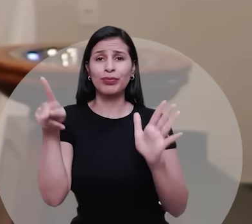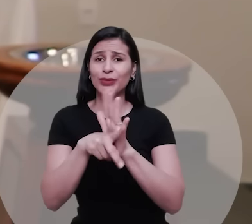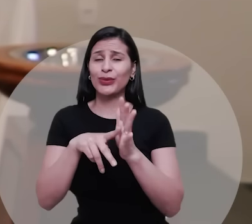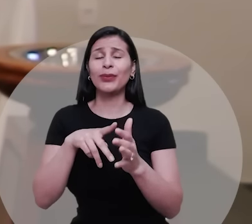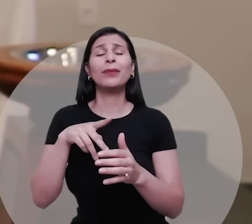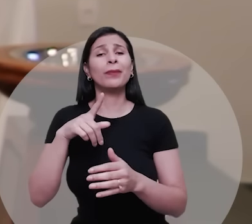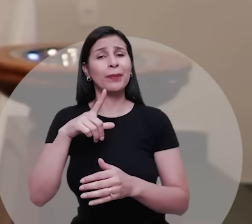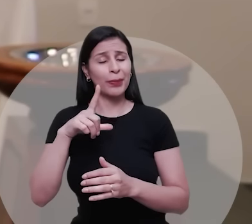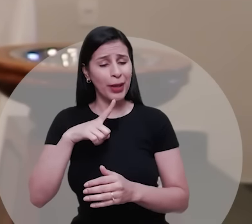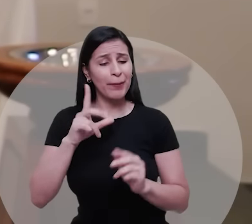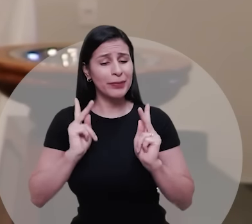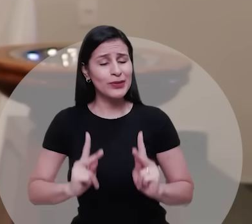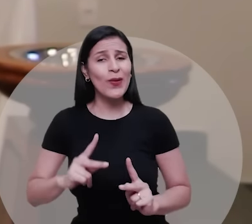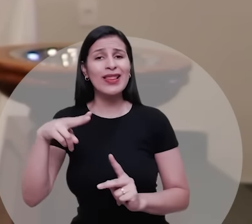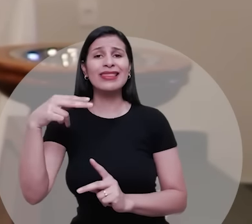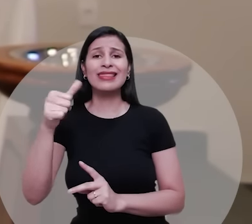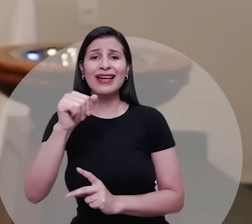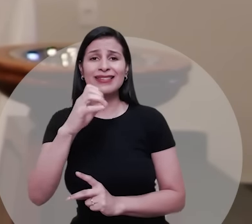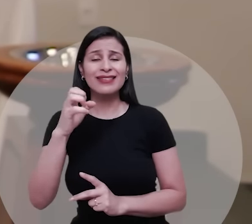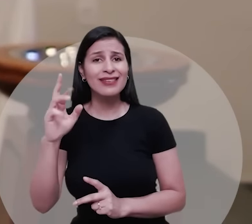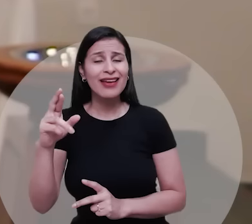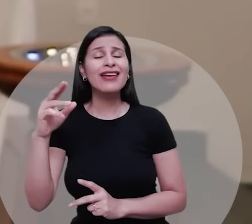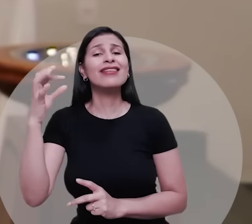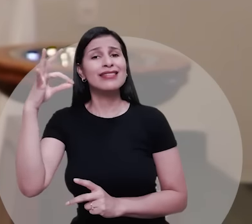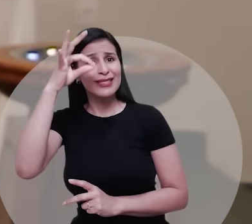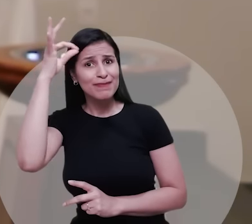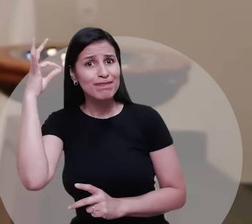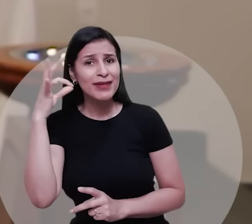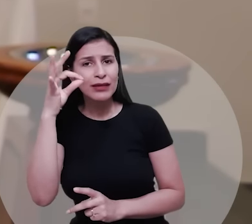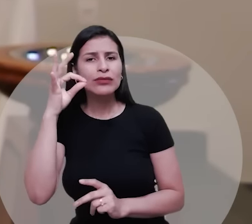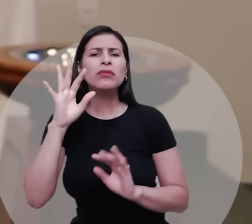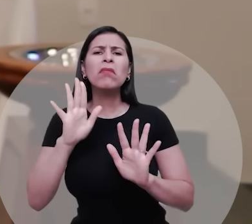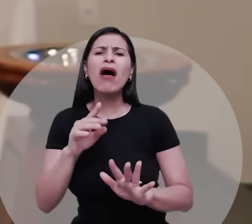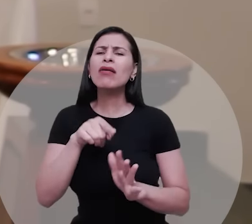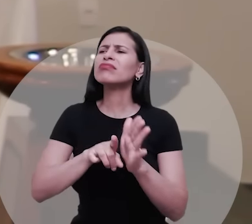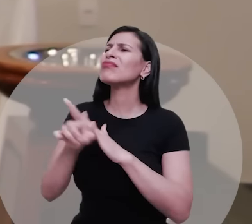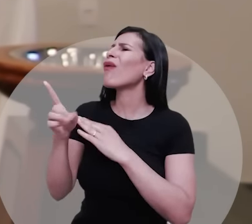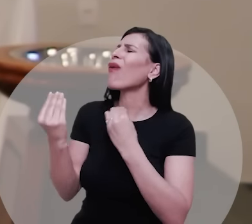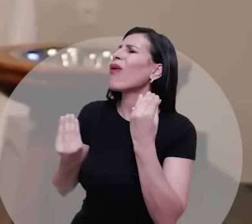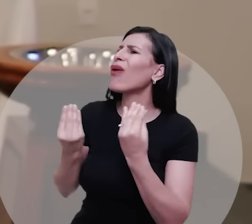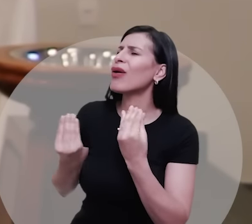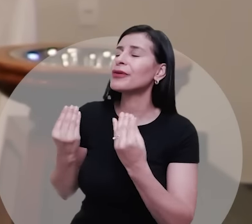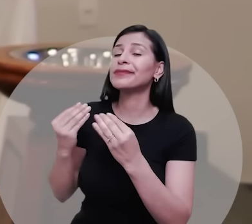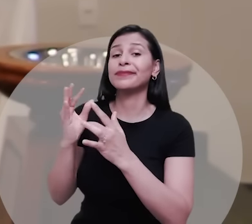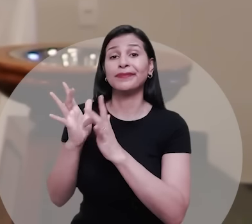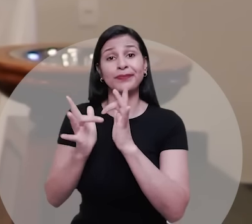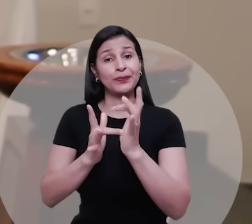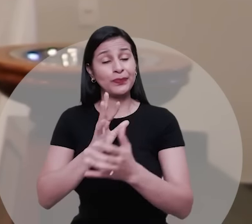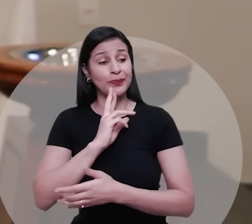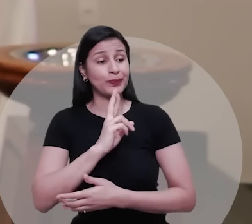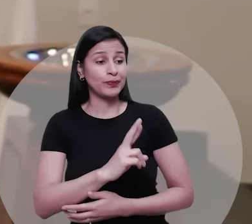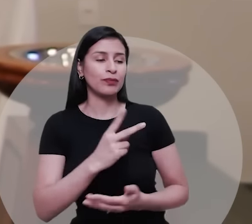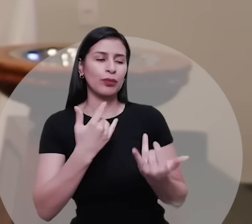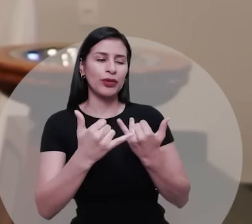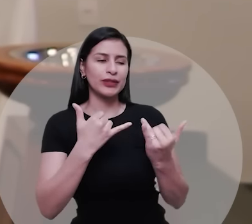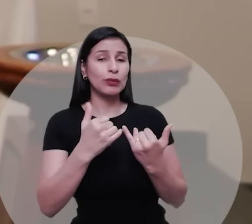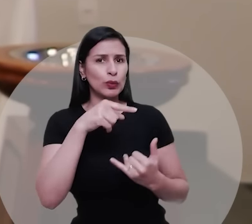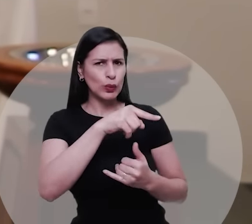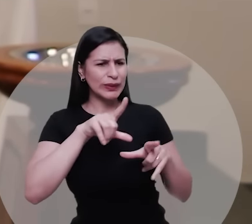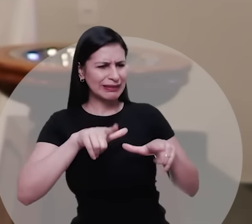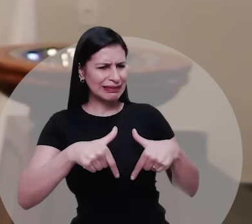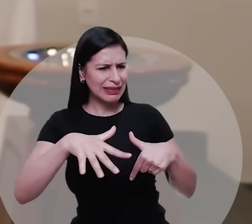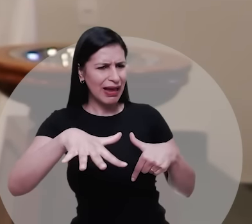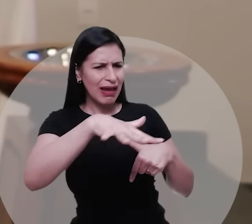perguntou, como pode ser isso? Jesus respondeu, você é mestre em Israel e não